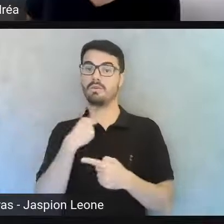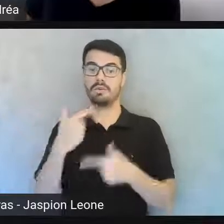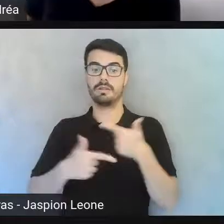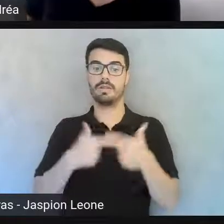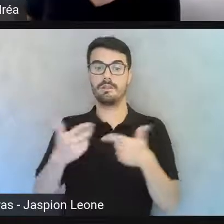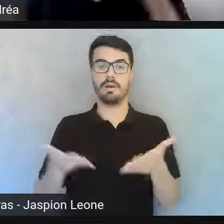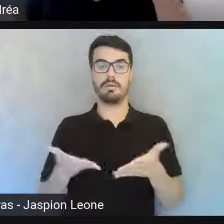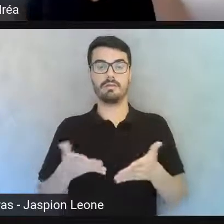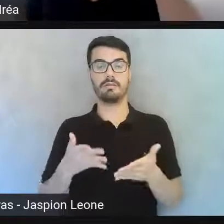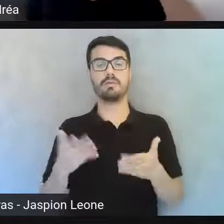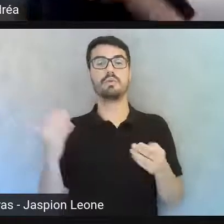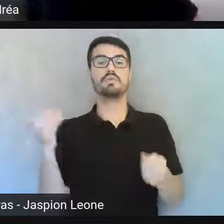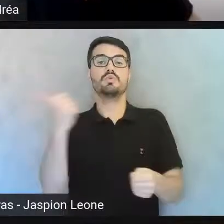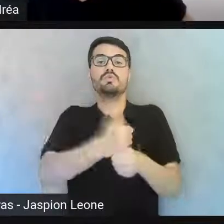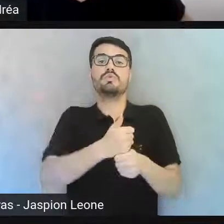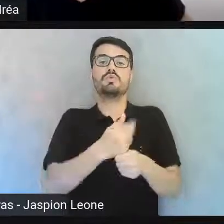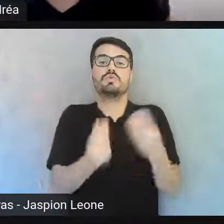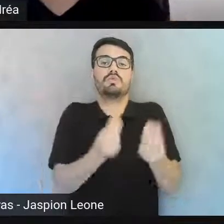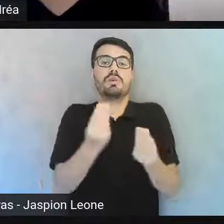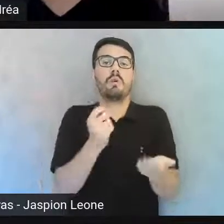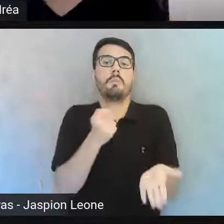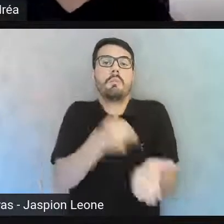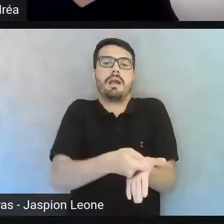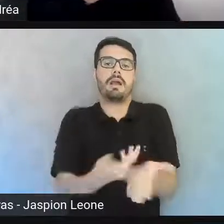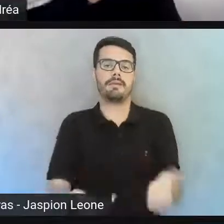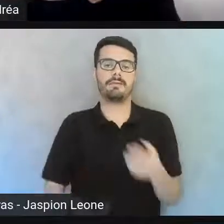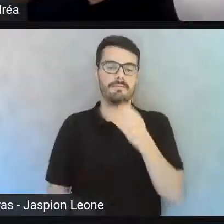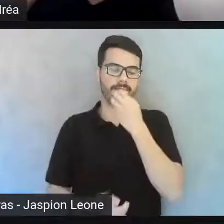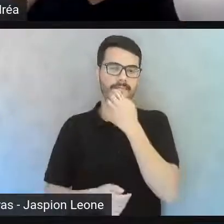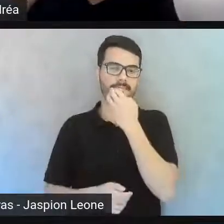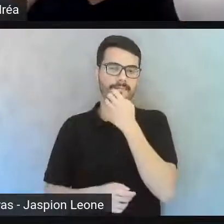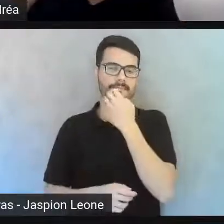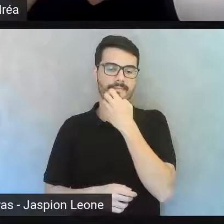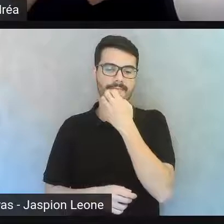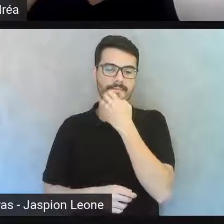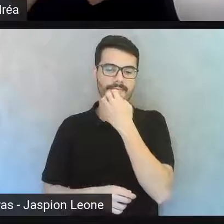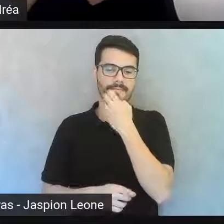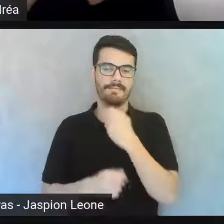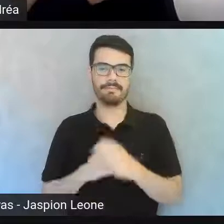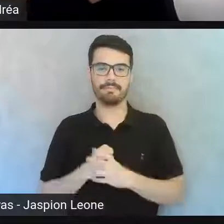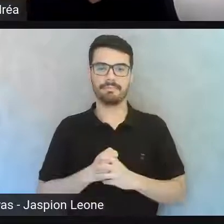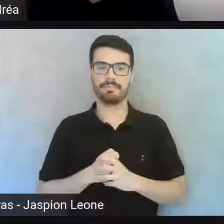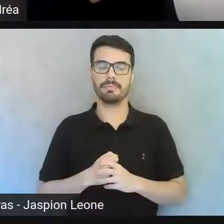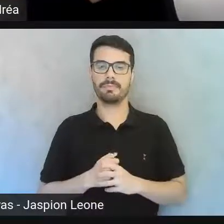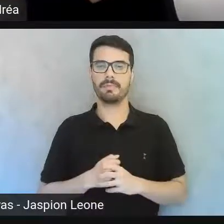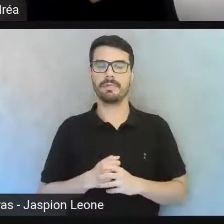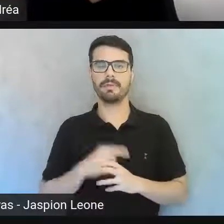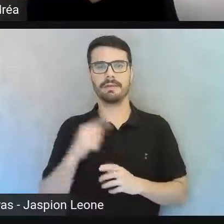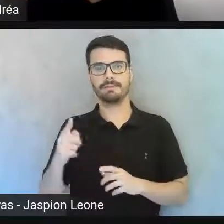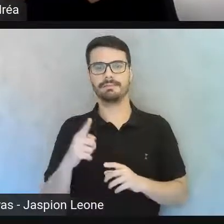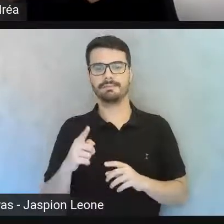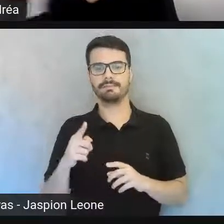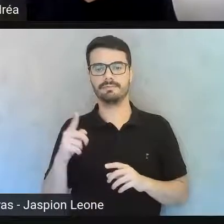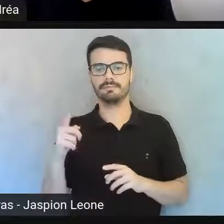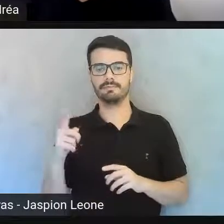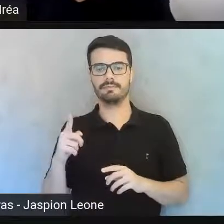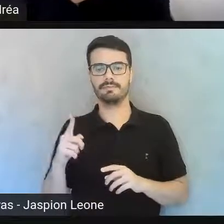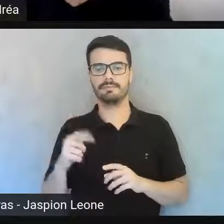substituição. Como é que se daria isso? Então, nesse teu afastamento da tela aí,